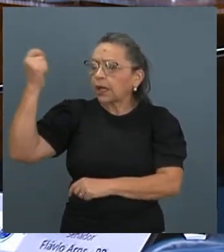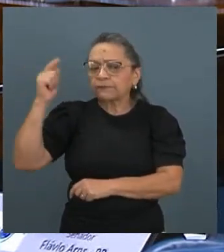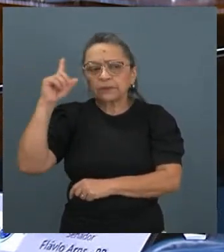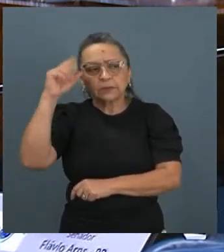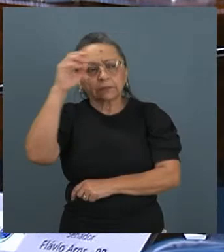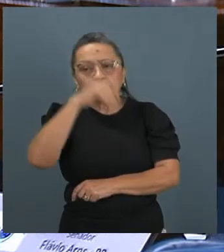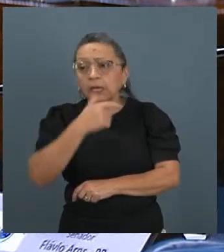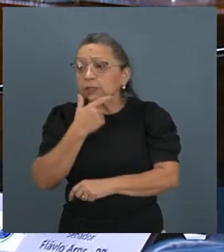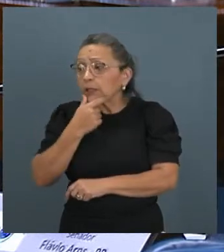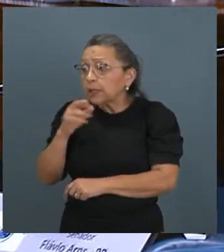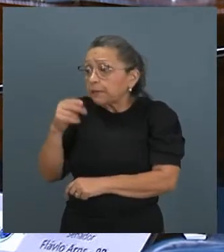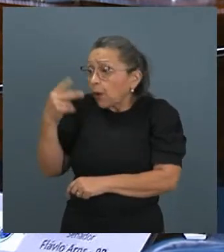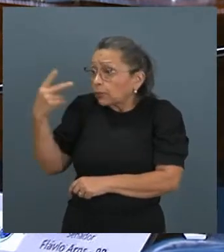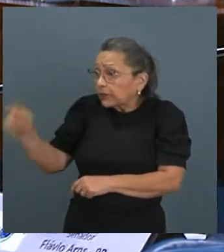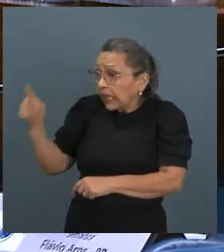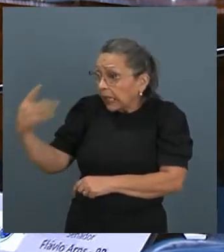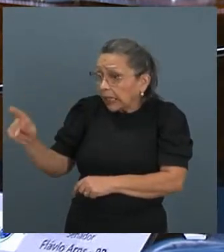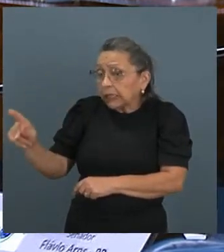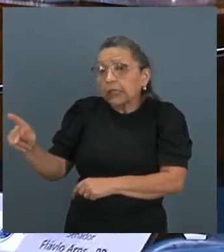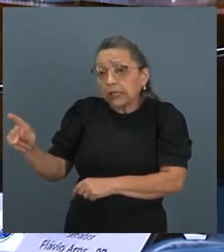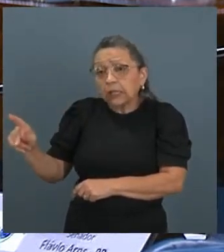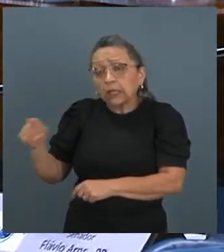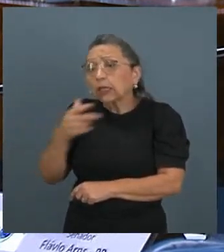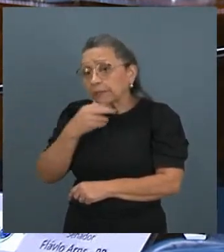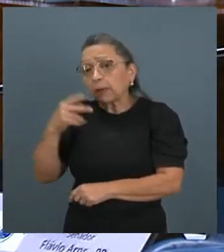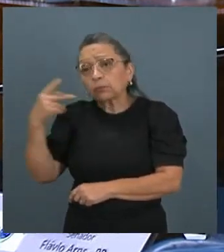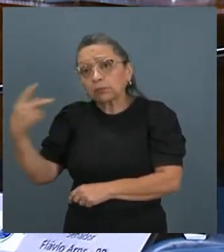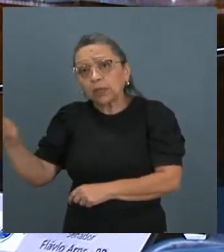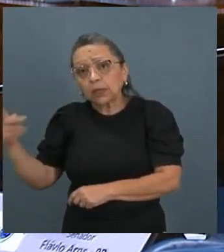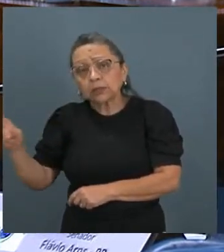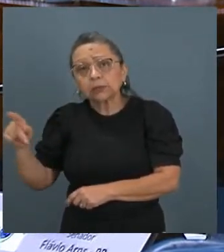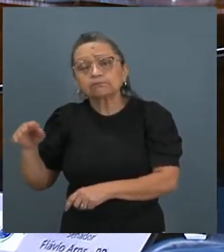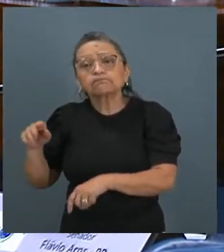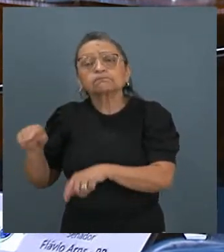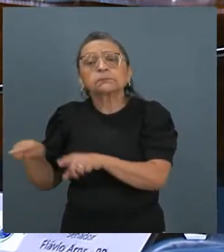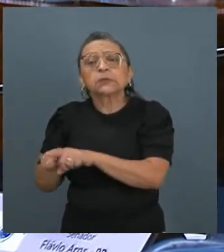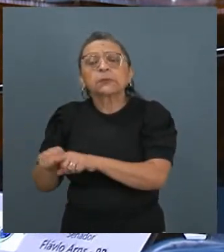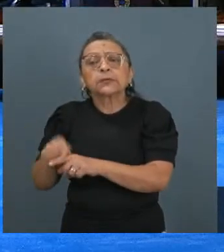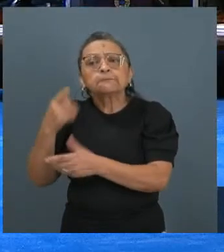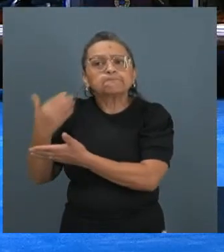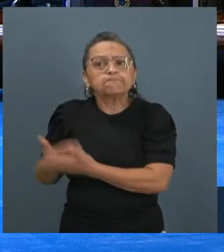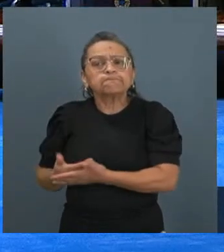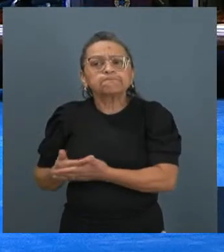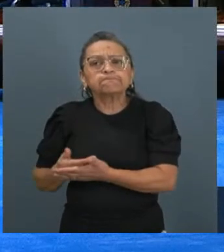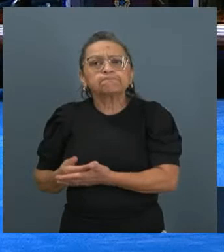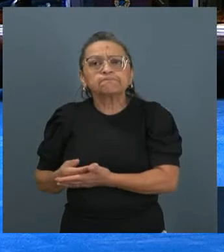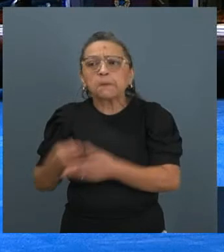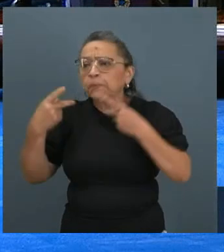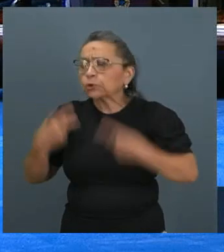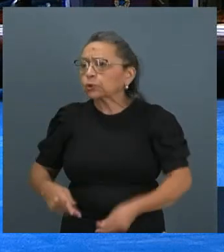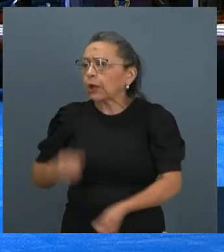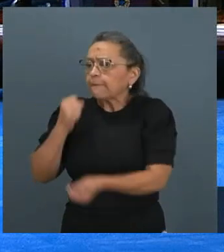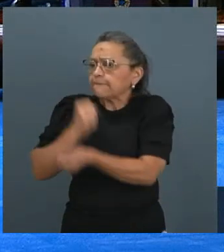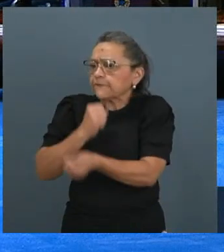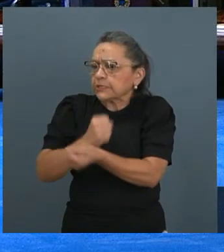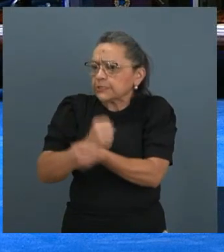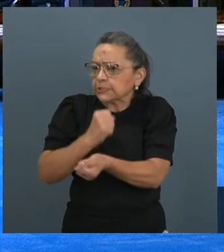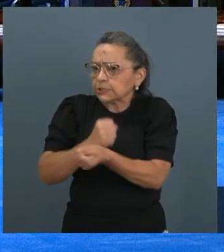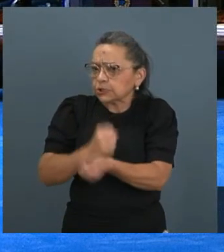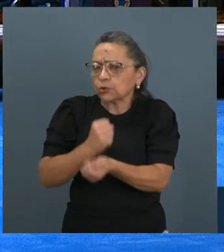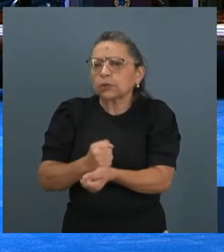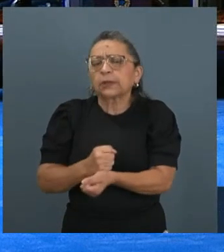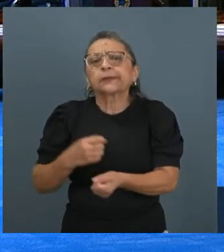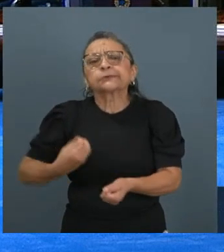irmão seu passando por atitudes viciantes, dificuldades em função das